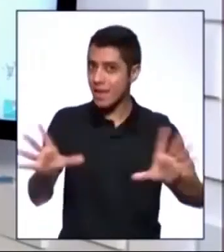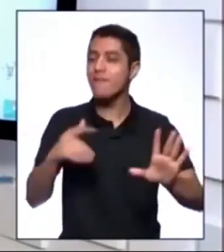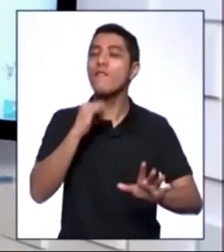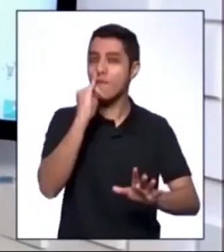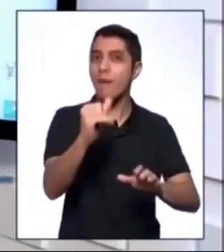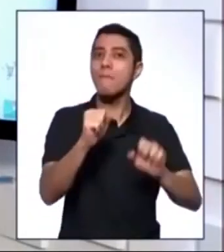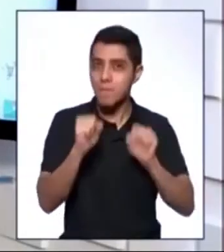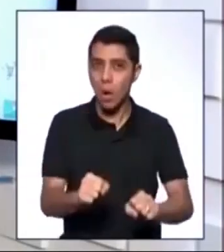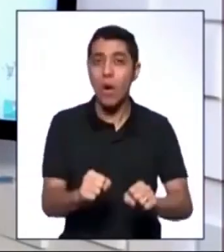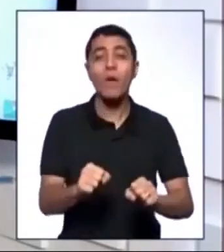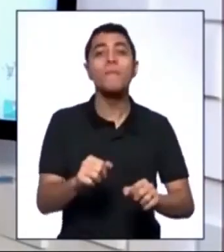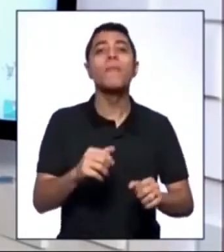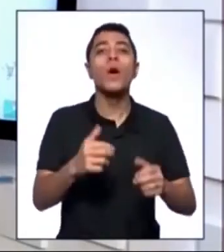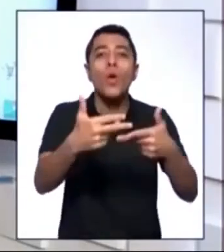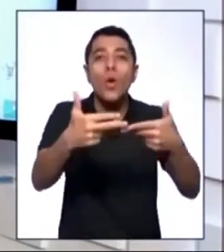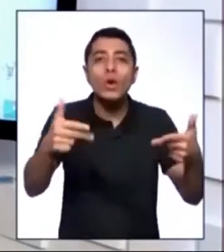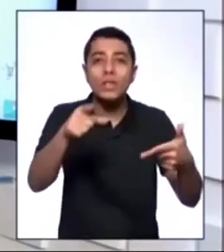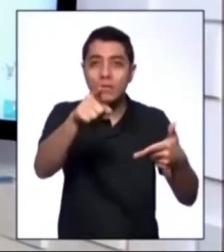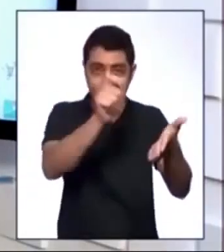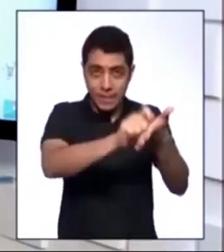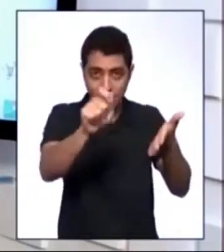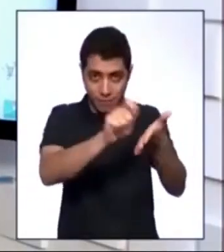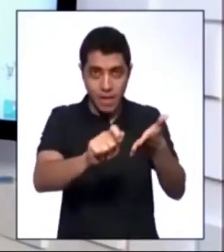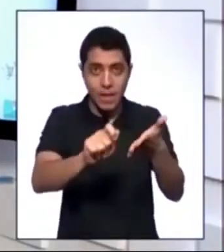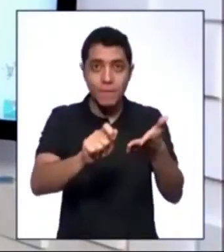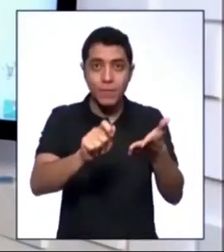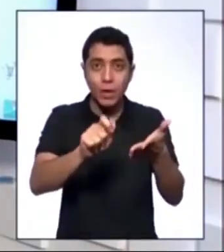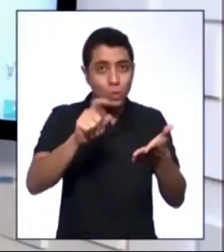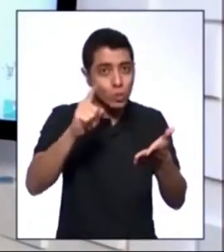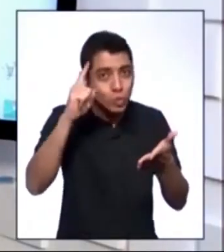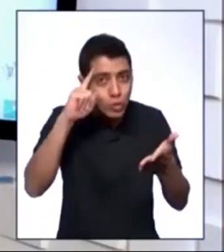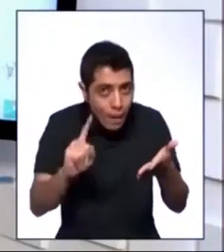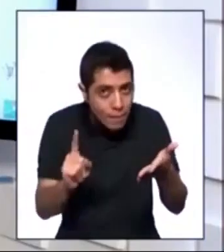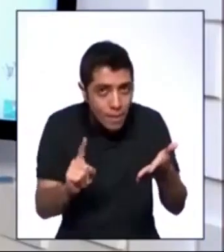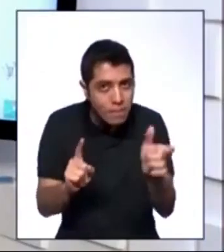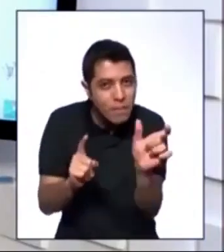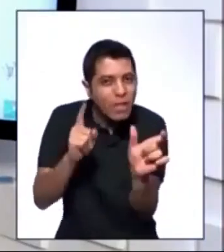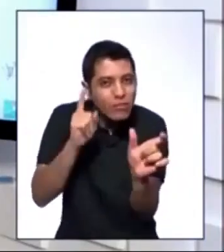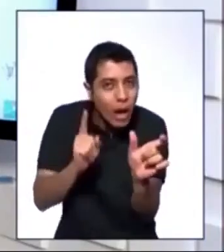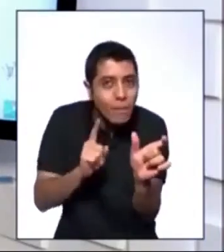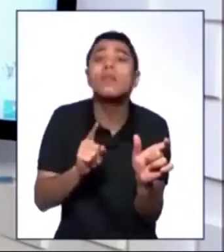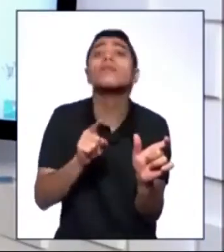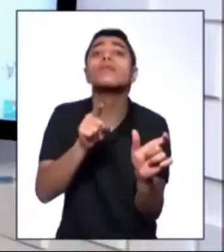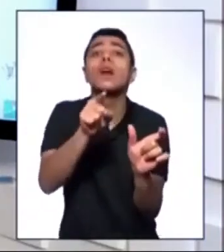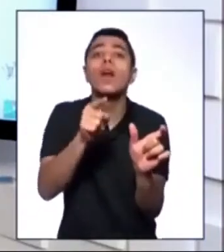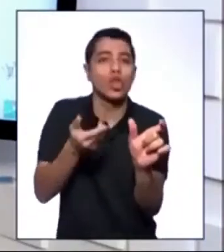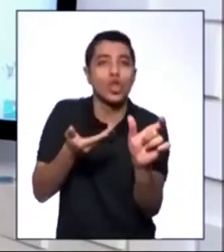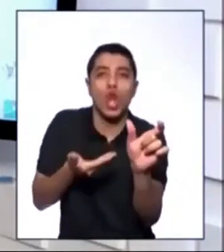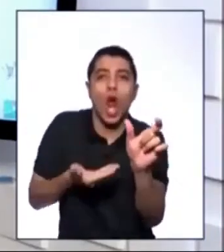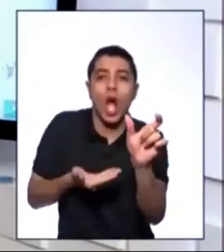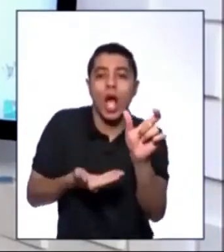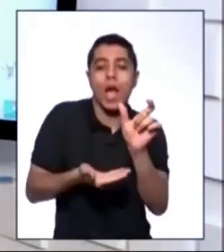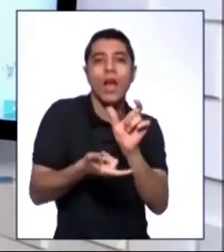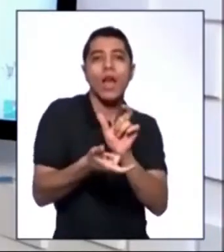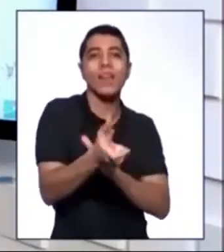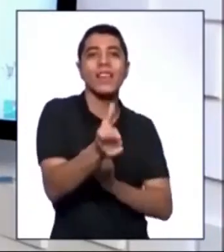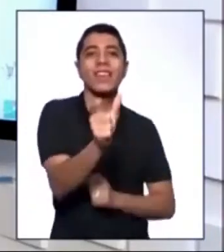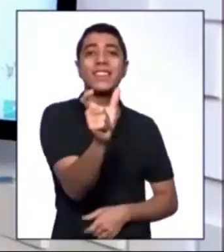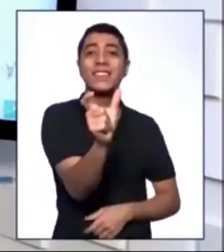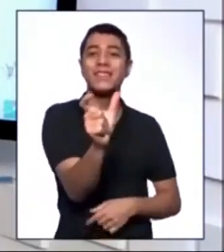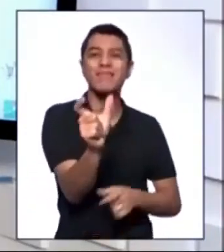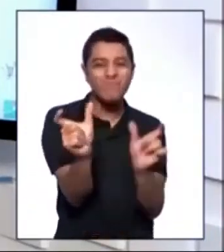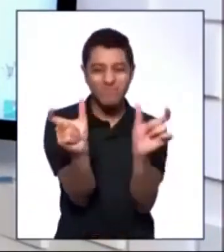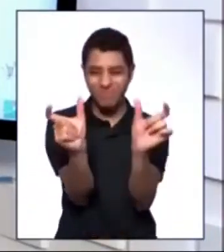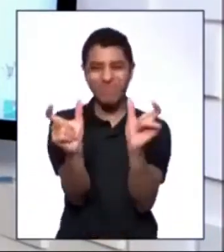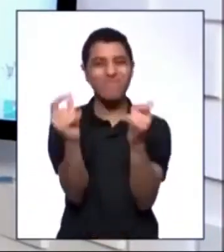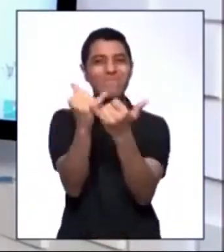escreve. Você usa um sinônimo, você troca uma palavra por outra de melhor valor ou de valor equivalente. Por quê?